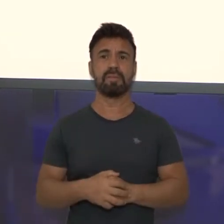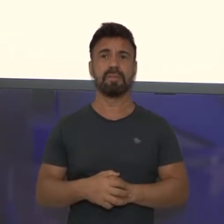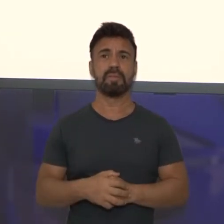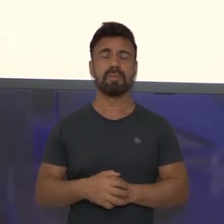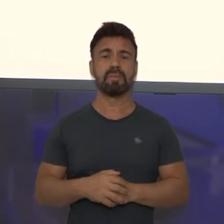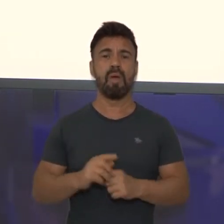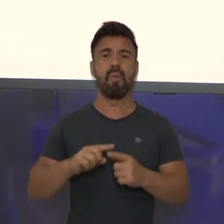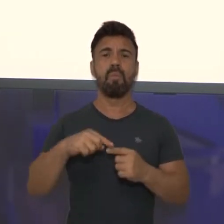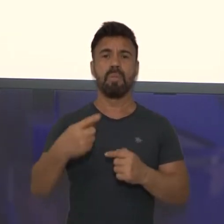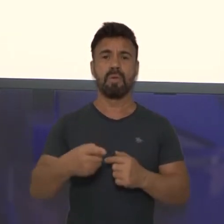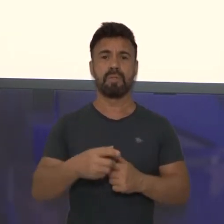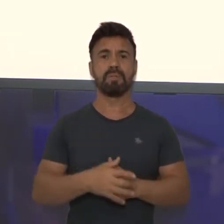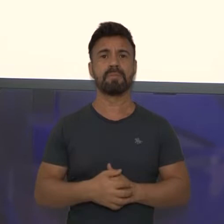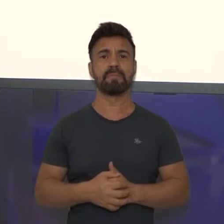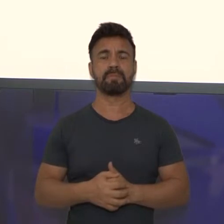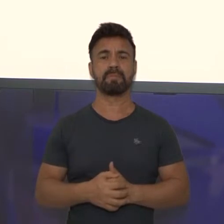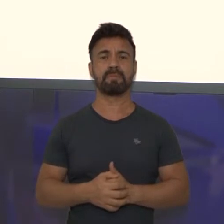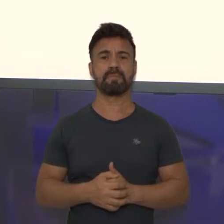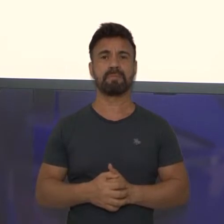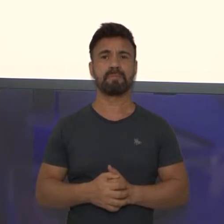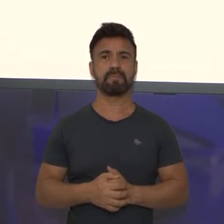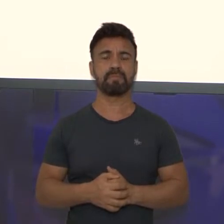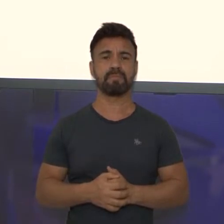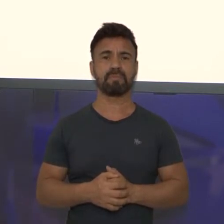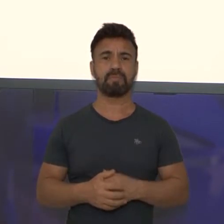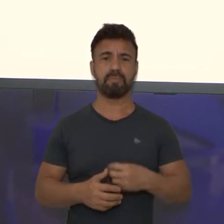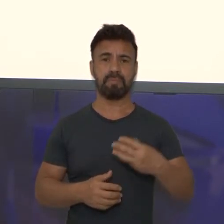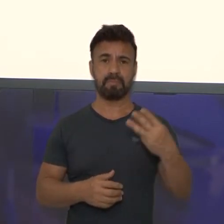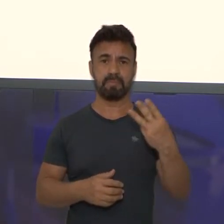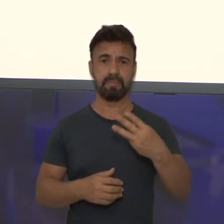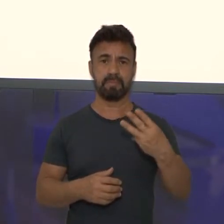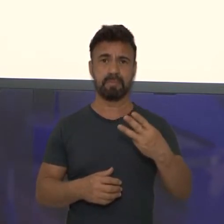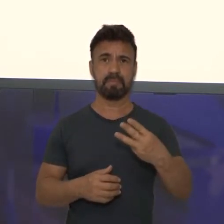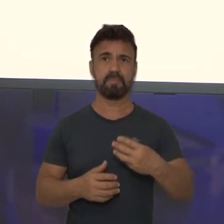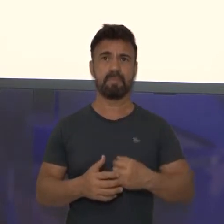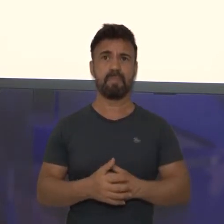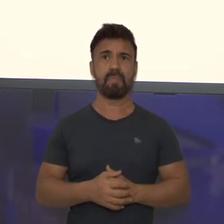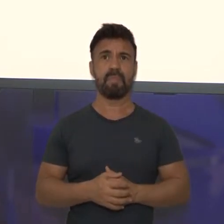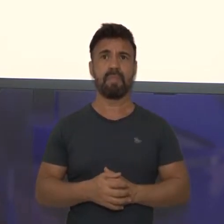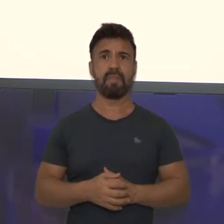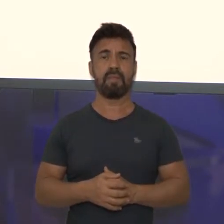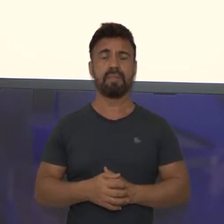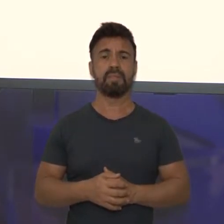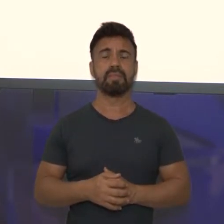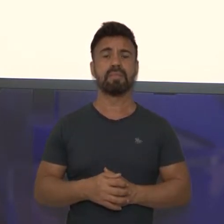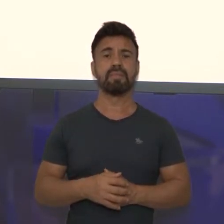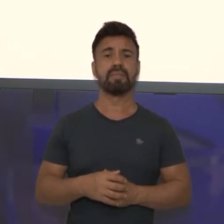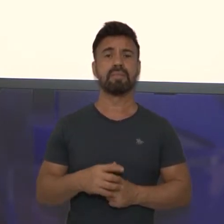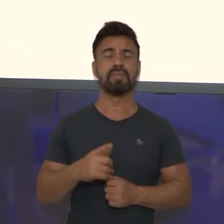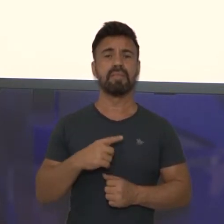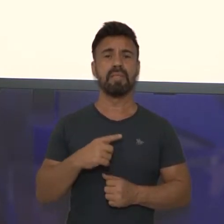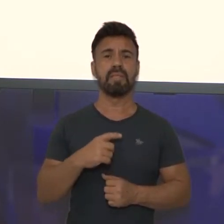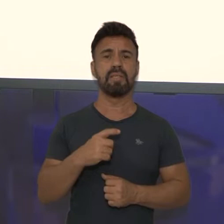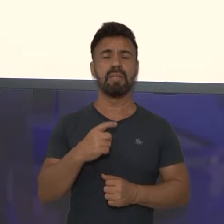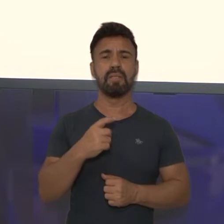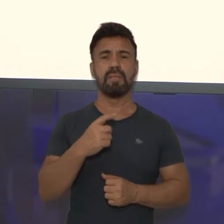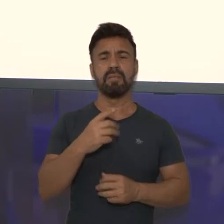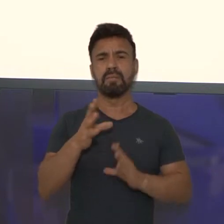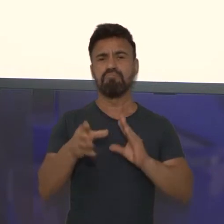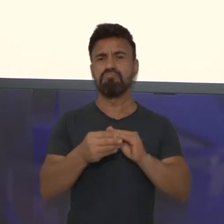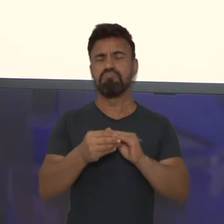para o próximo, para o terceiro Systemize, né, a gente traz aí uma breve